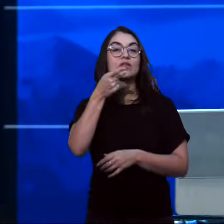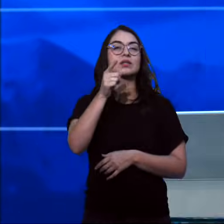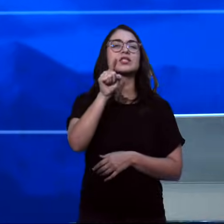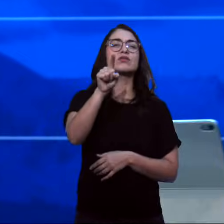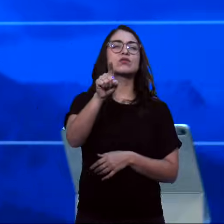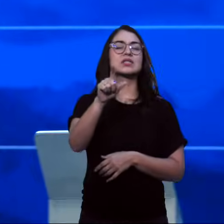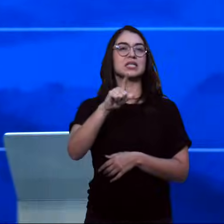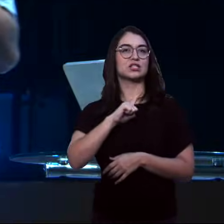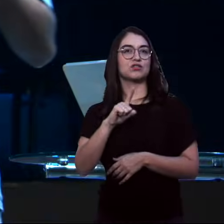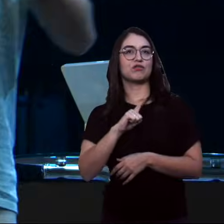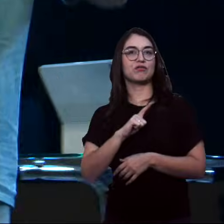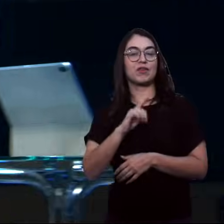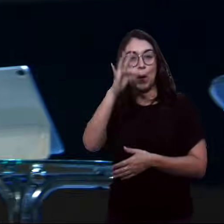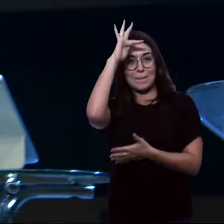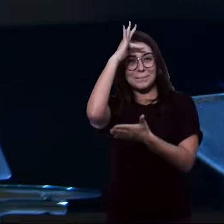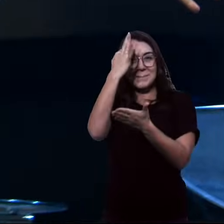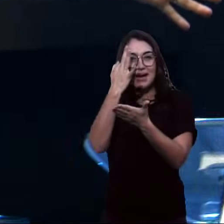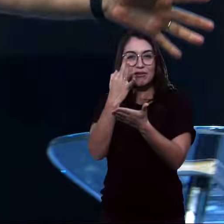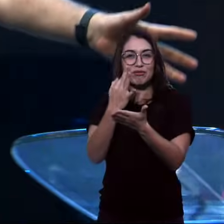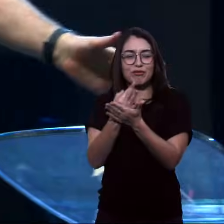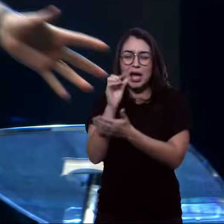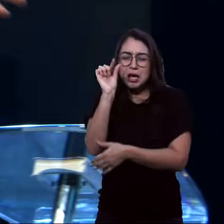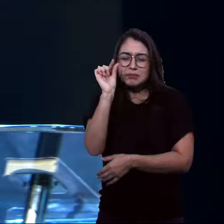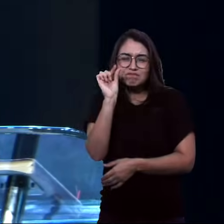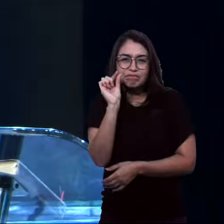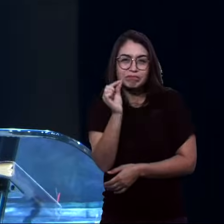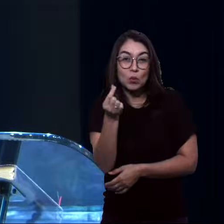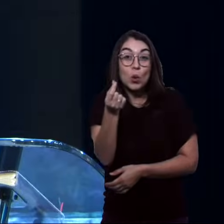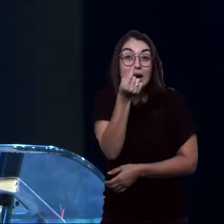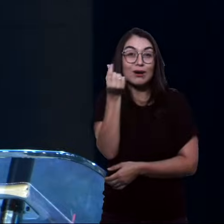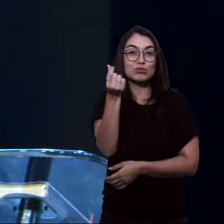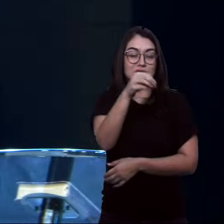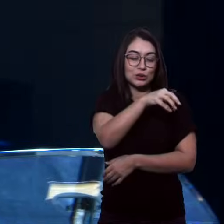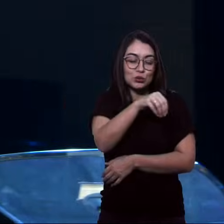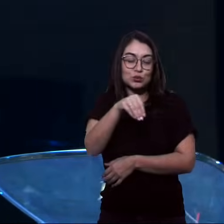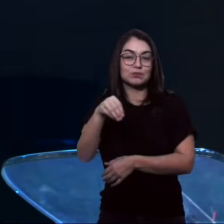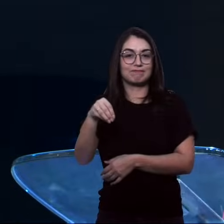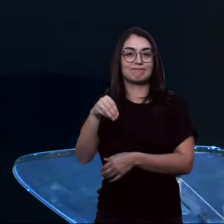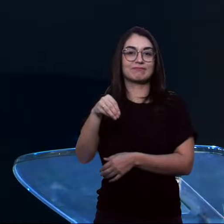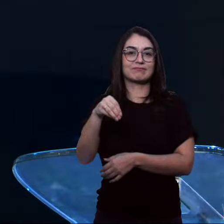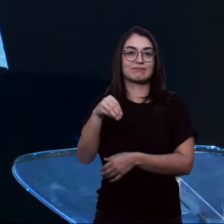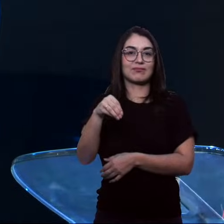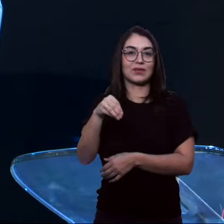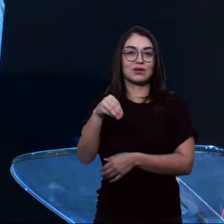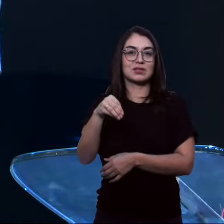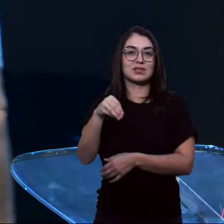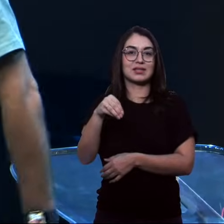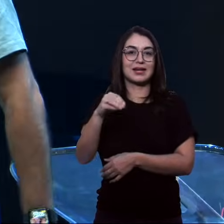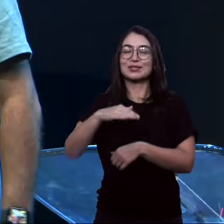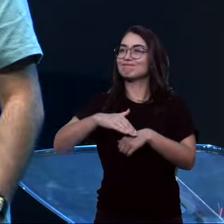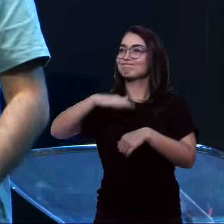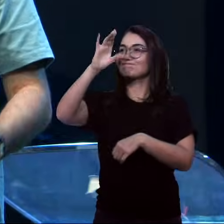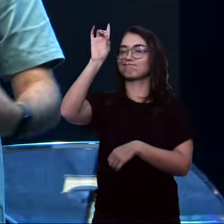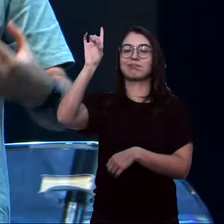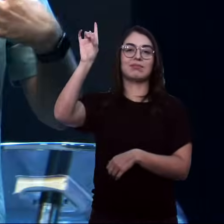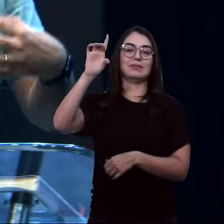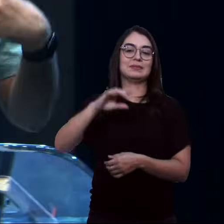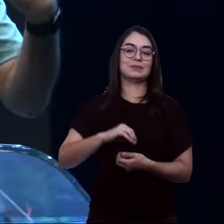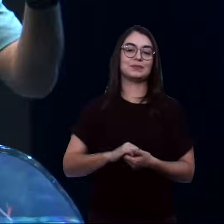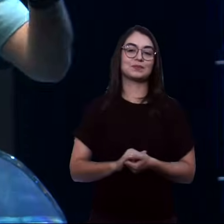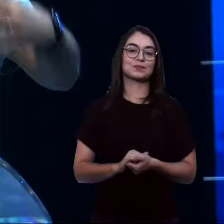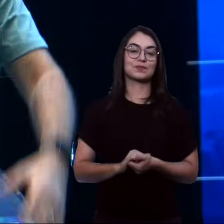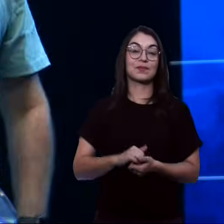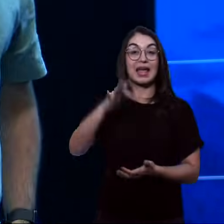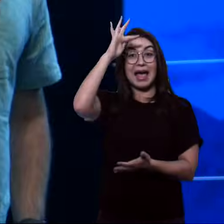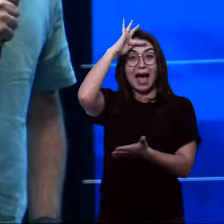poder dizer para essa montanha, saia daqui e joga-te no mar. Você lembra desse texto? A fé